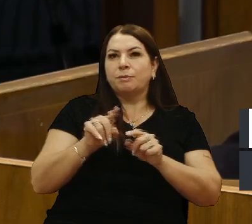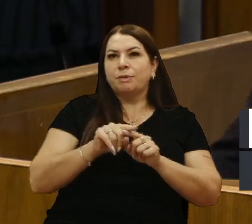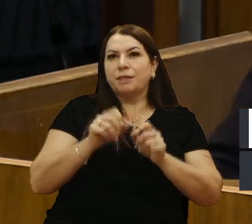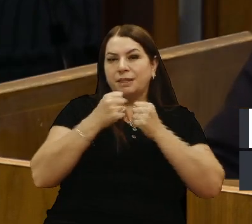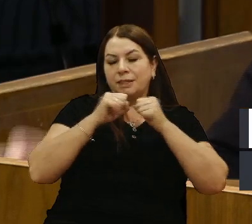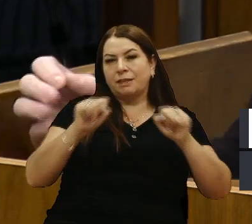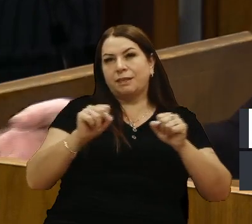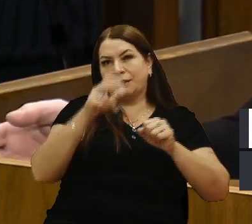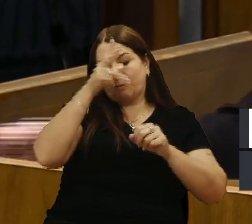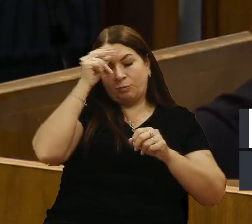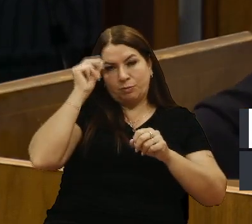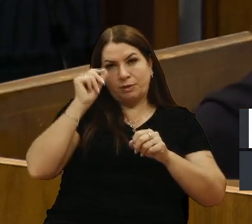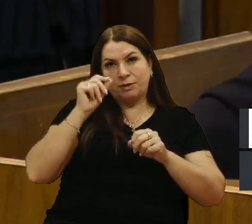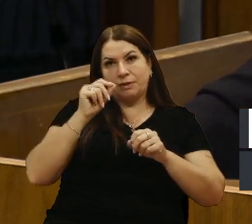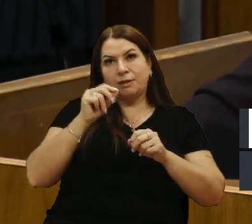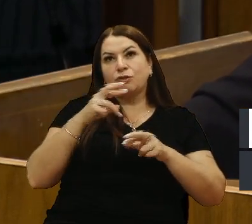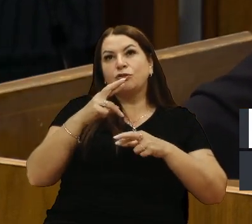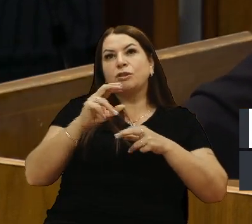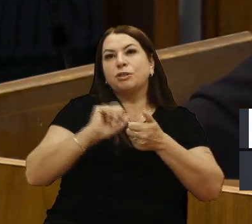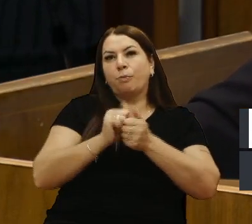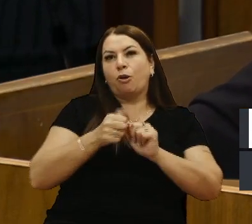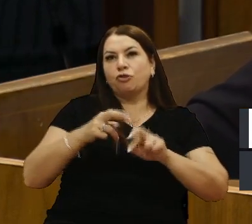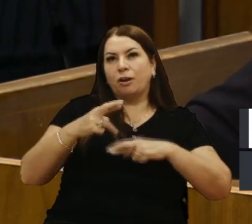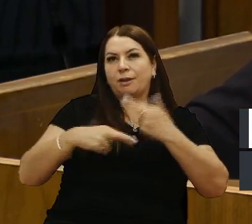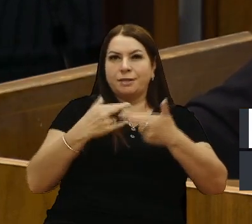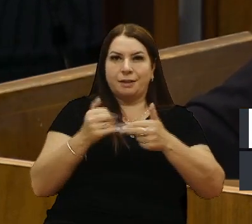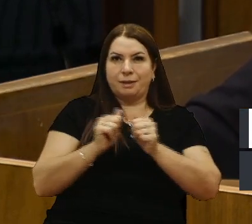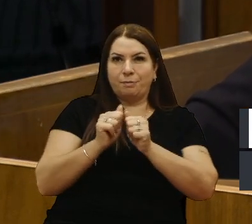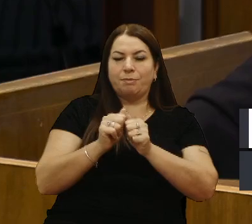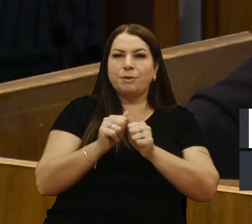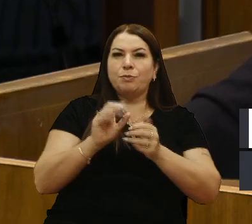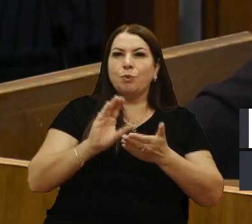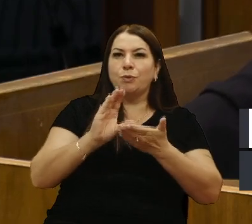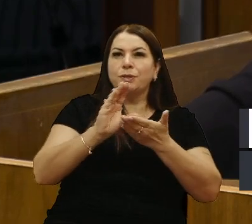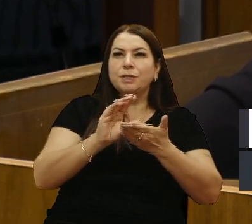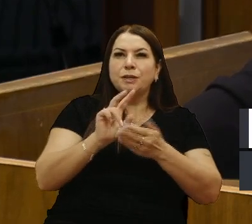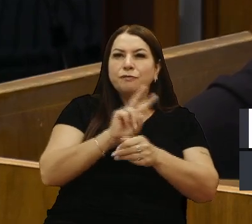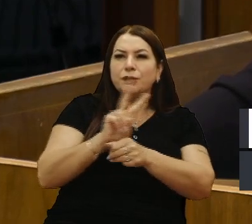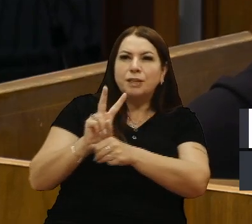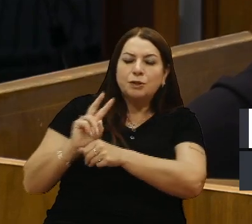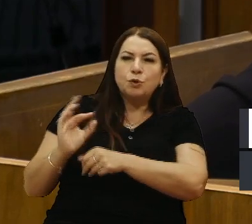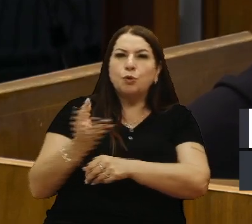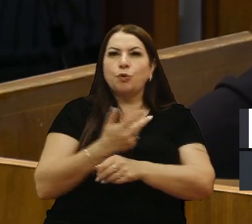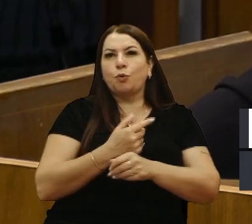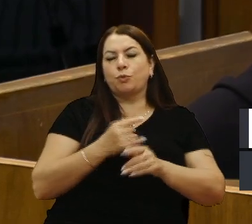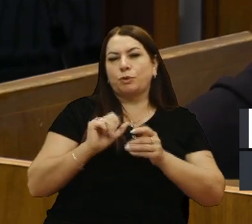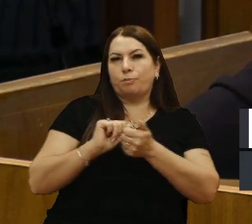Municipal de Esporte e Lazer, mas o Conselho fiscaliza todo o esporte, todas as